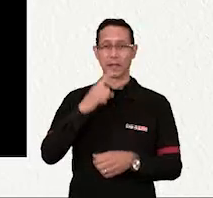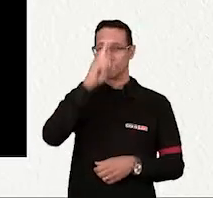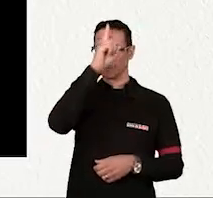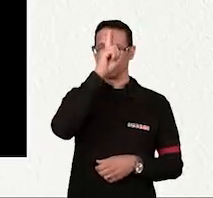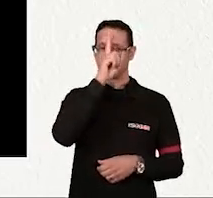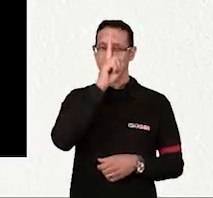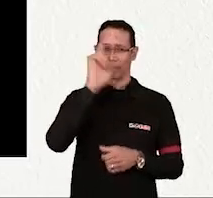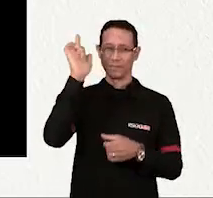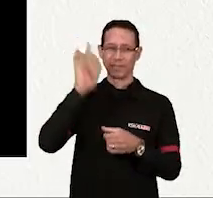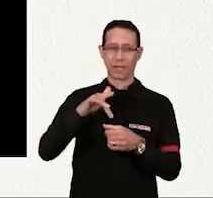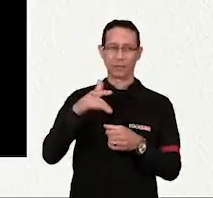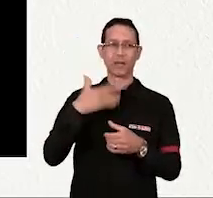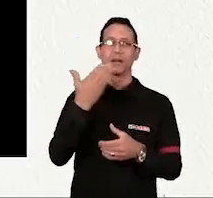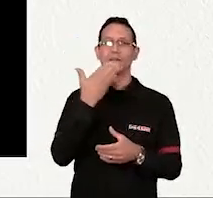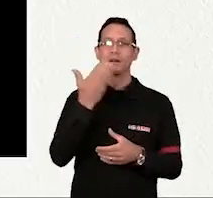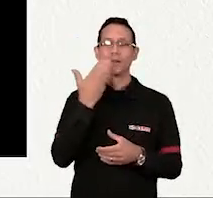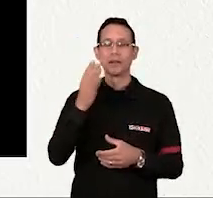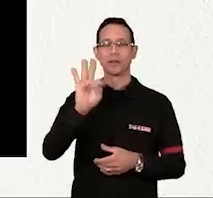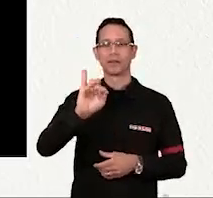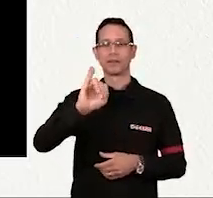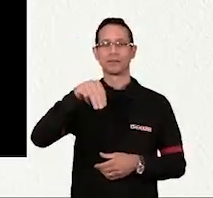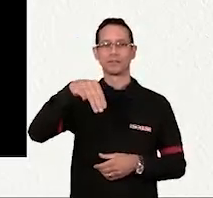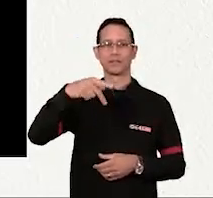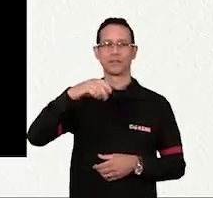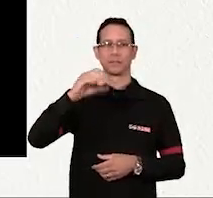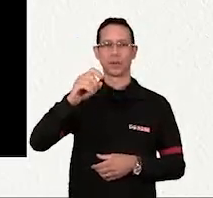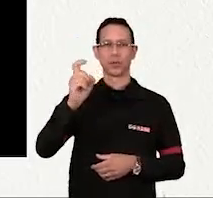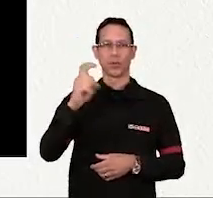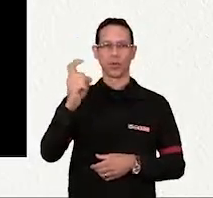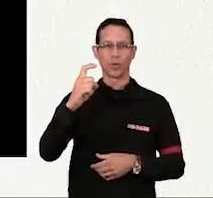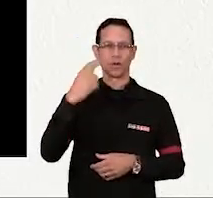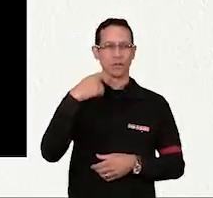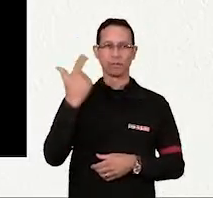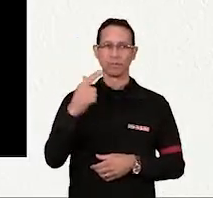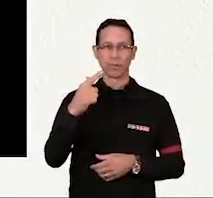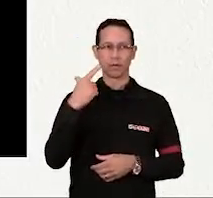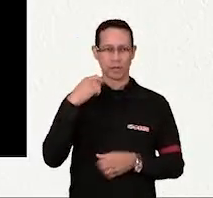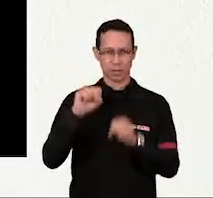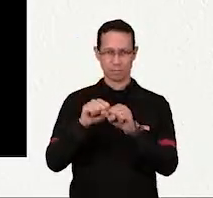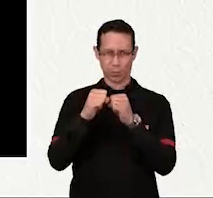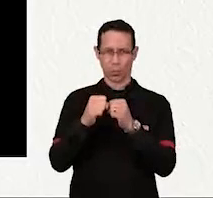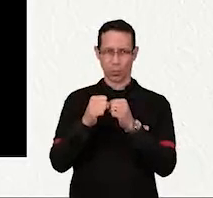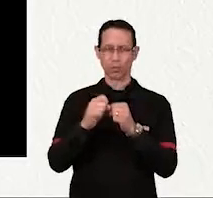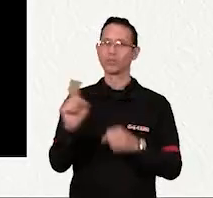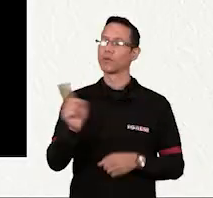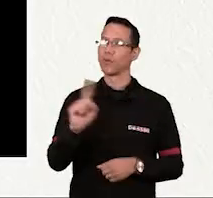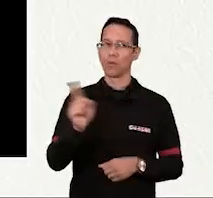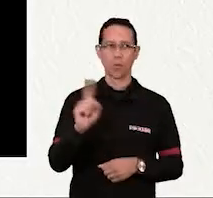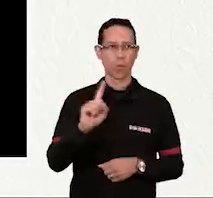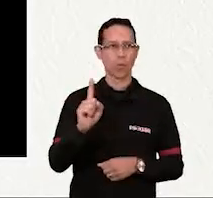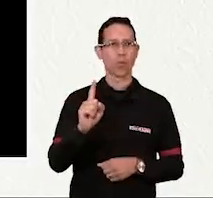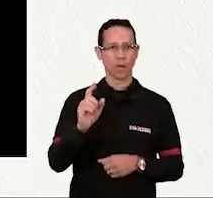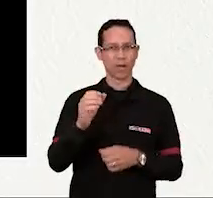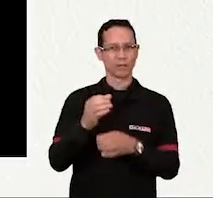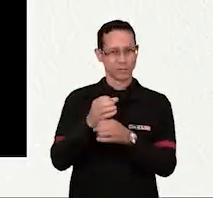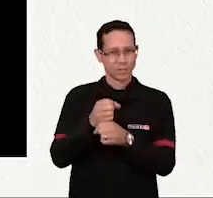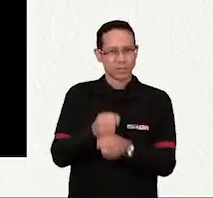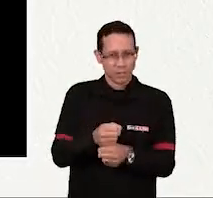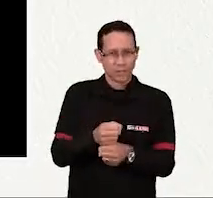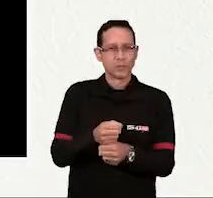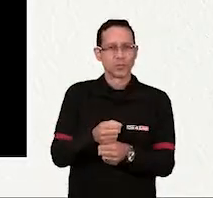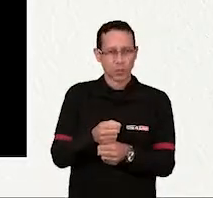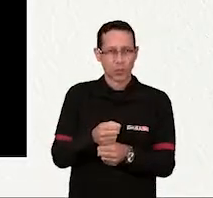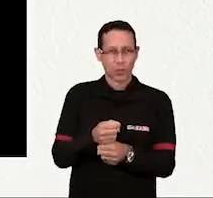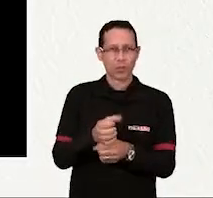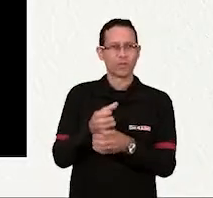atrás, e cadê o tímpano? Então, não é o tímpano que está rompido, é exatamente um anel que fechou